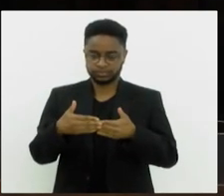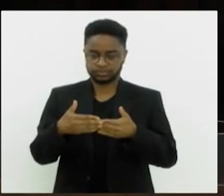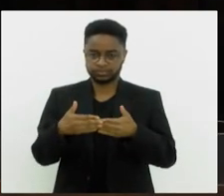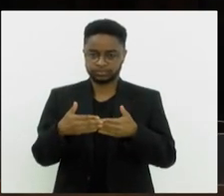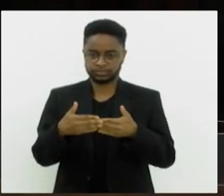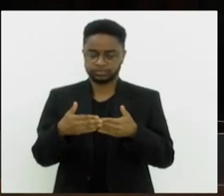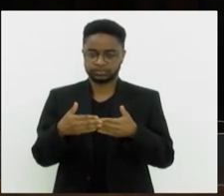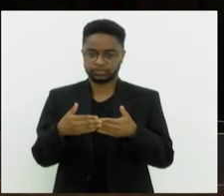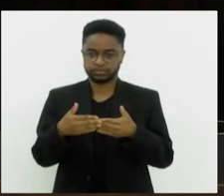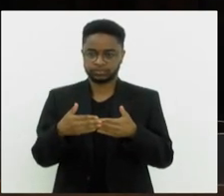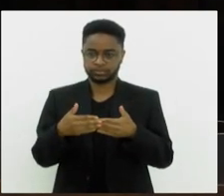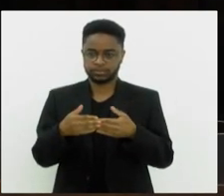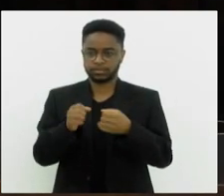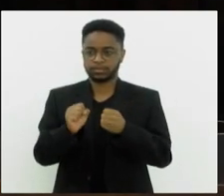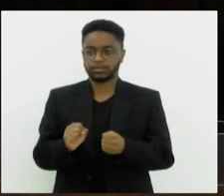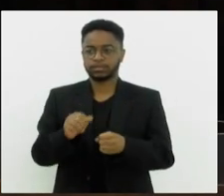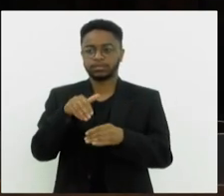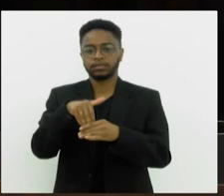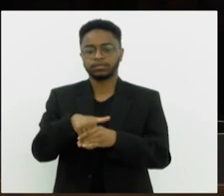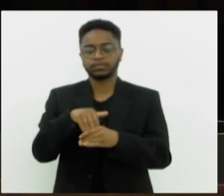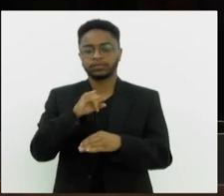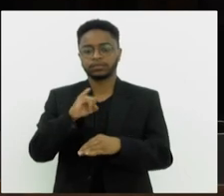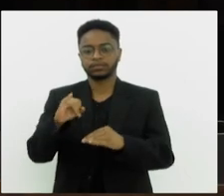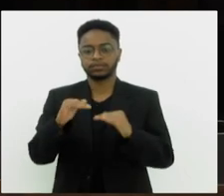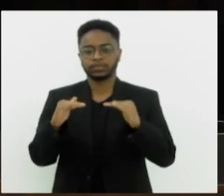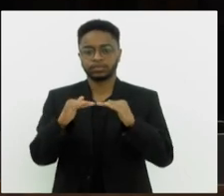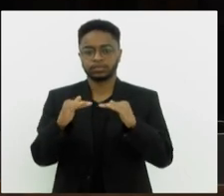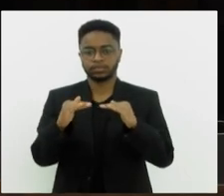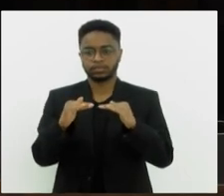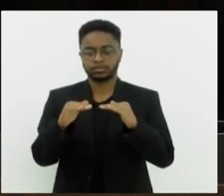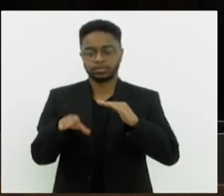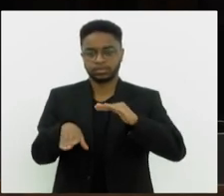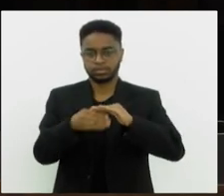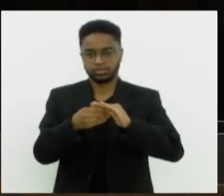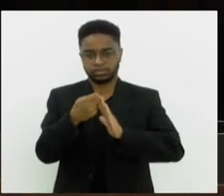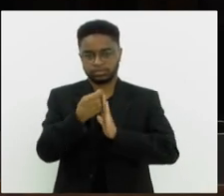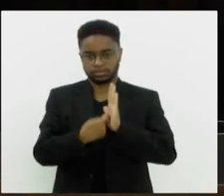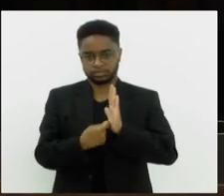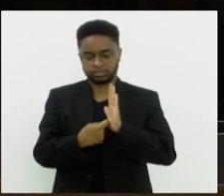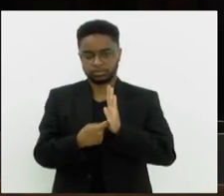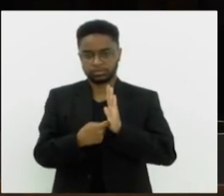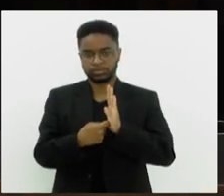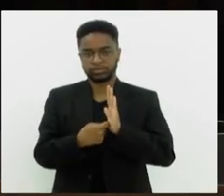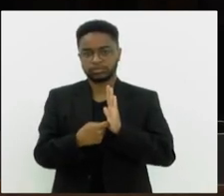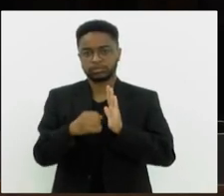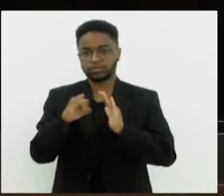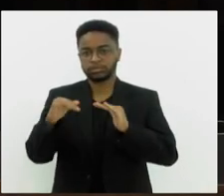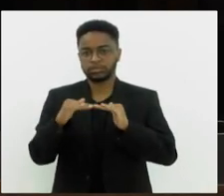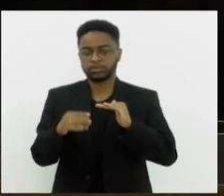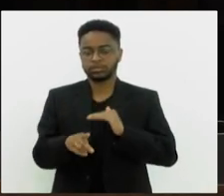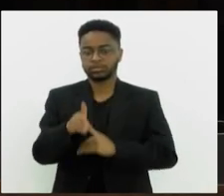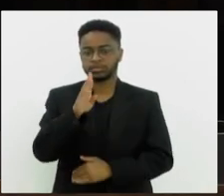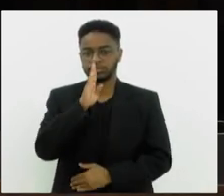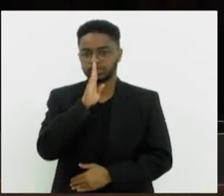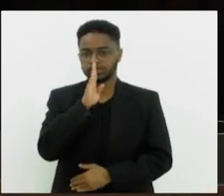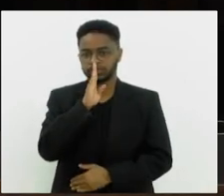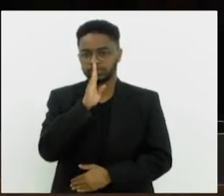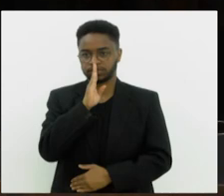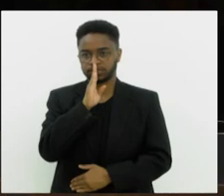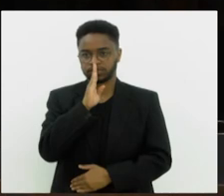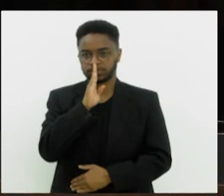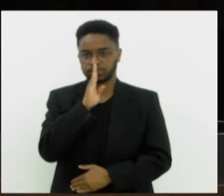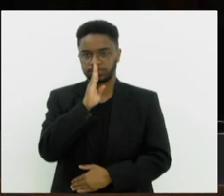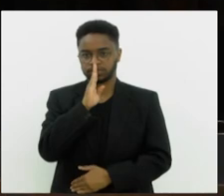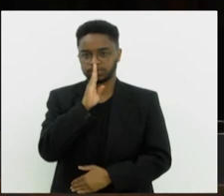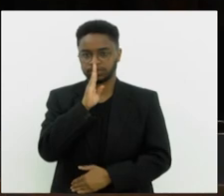encerrada a discussão, em votação, a emenda da redação. Senhores que aprovam, permanece